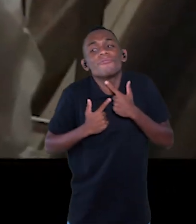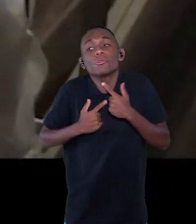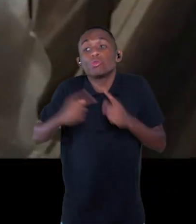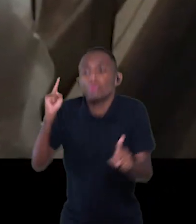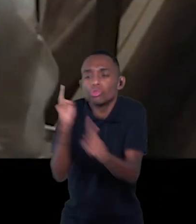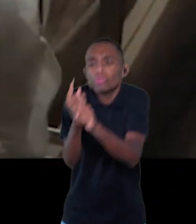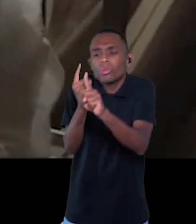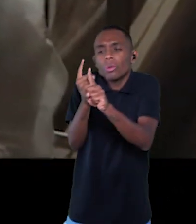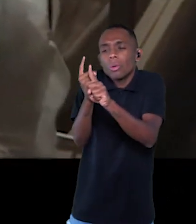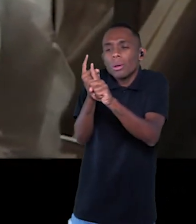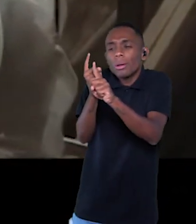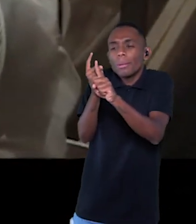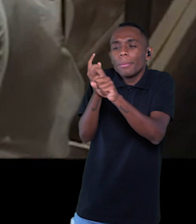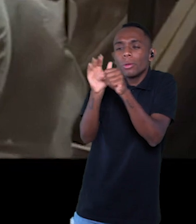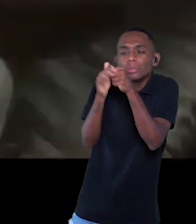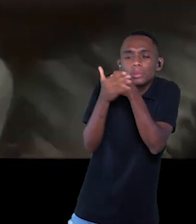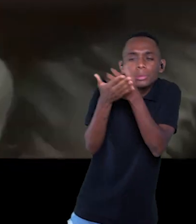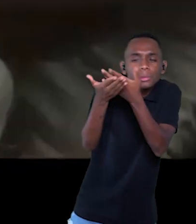os teus segredos,